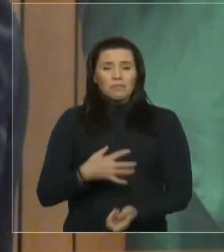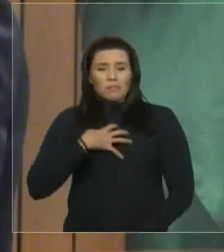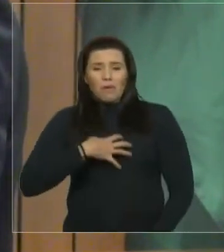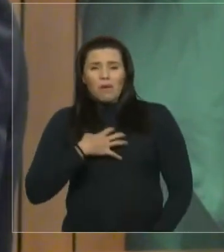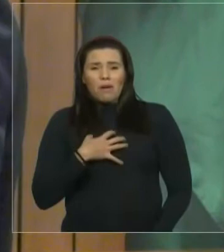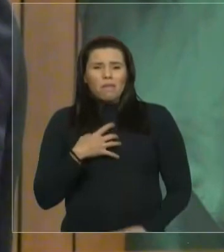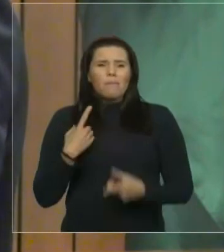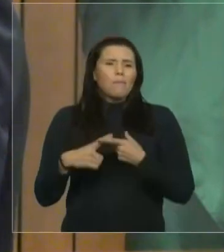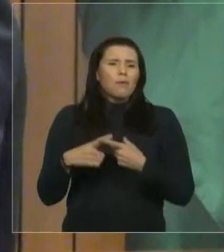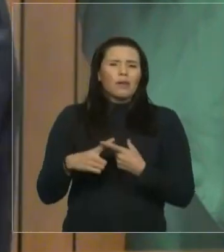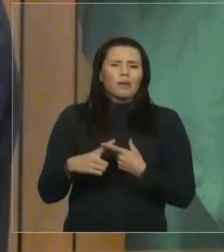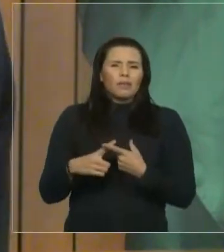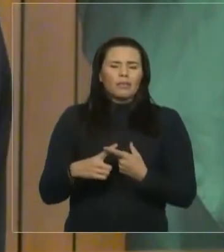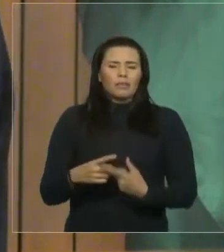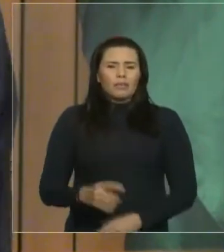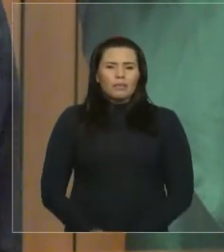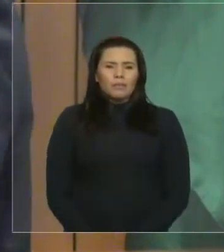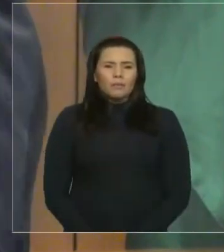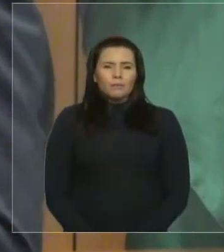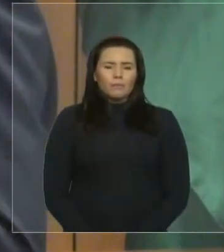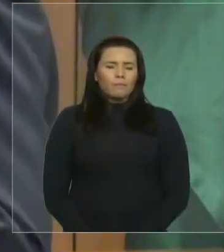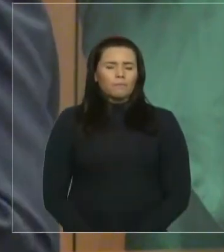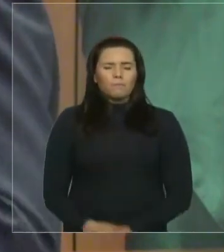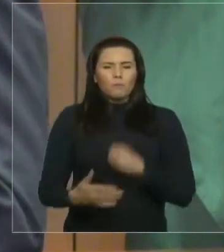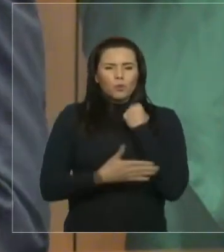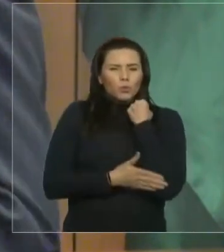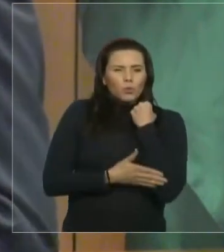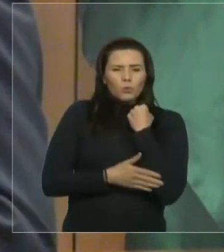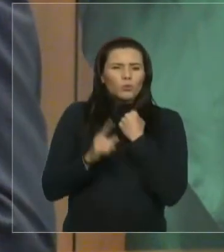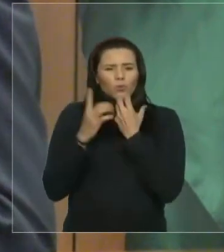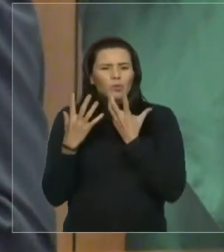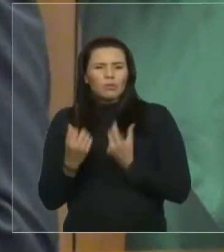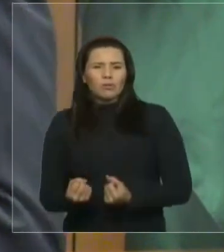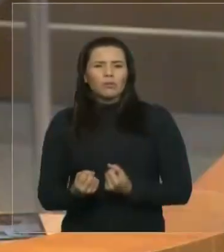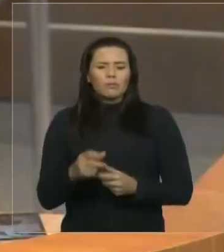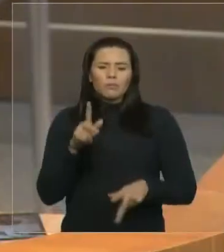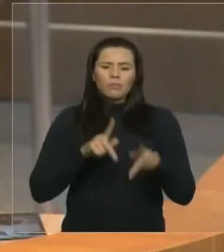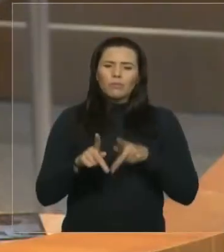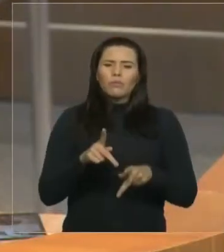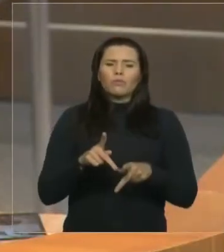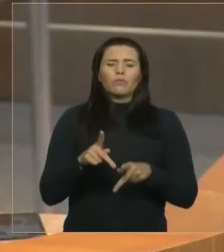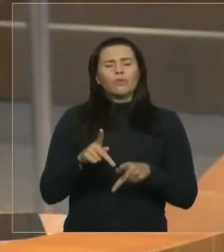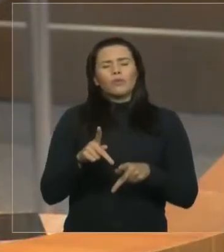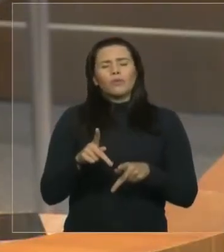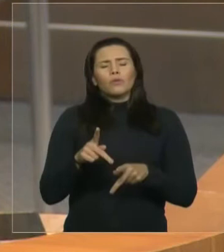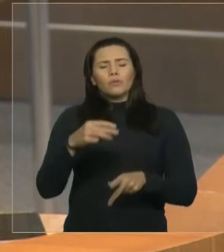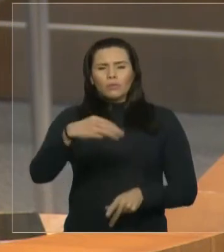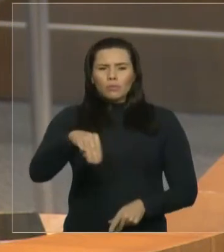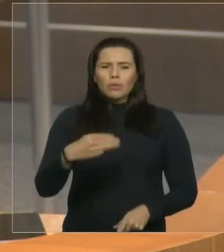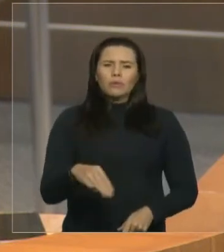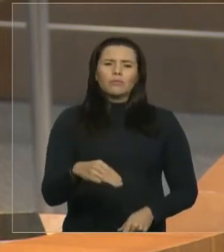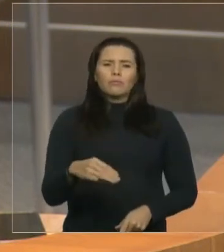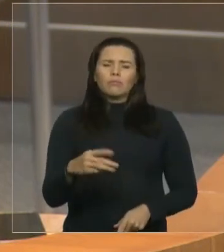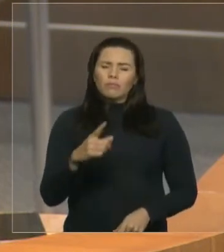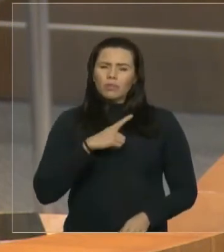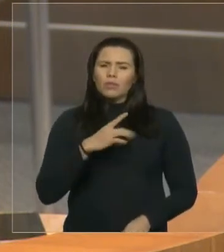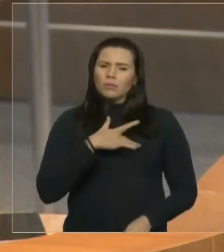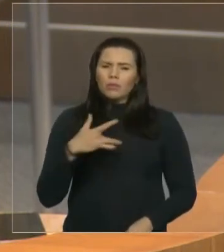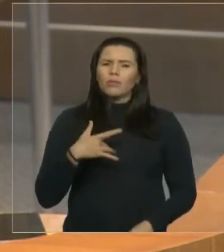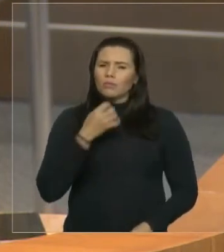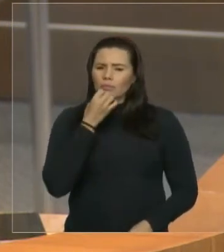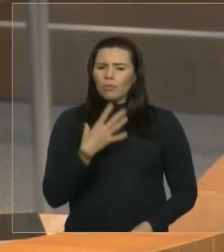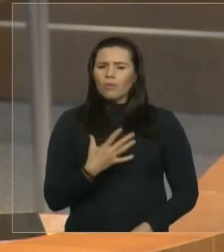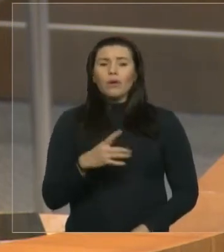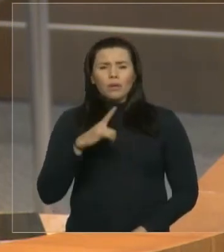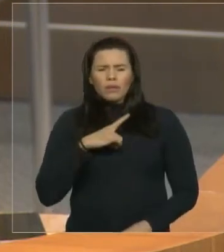aceita que o povo do Maranhão tenha acesso a serviço de qualidade. Tem falha? Claro que tem. Não tem nenhum